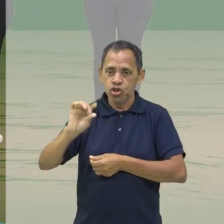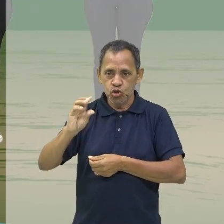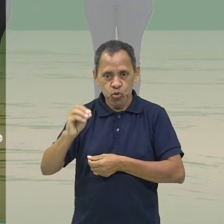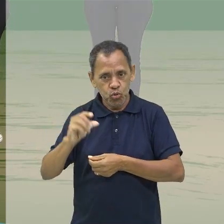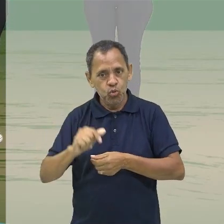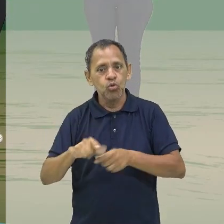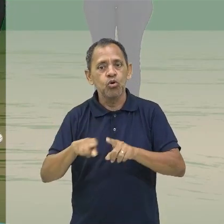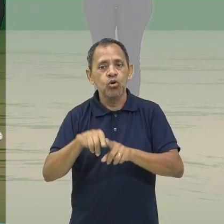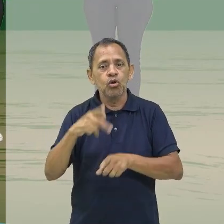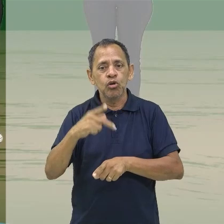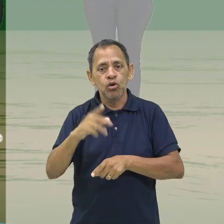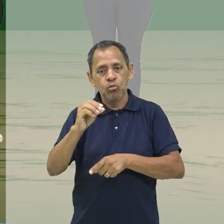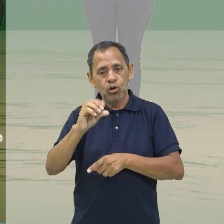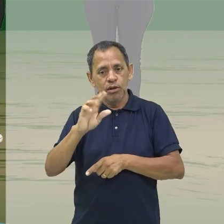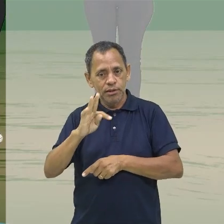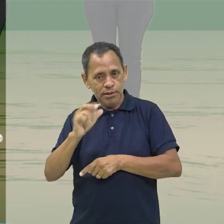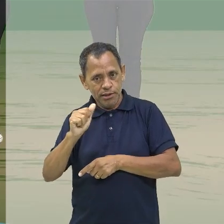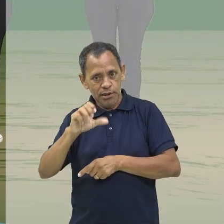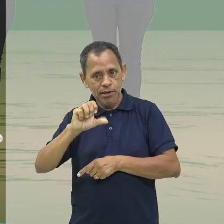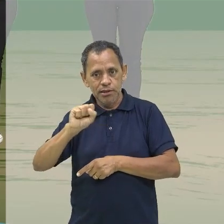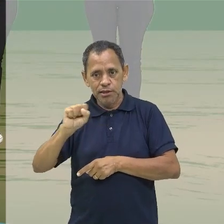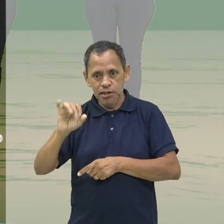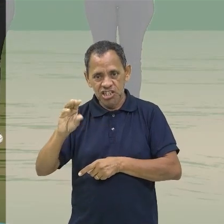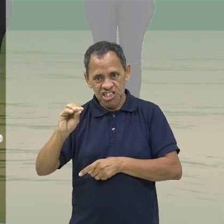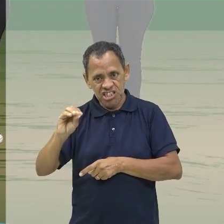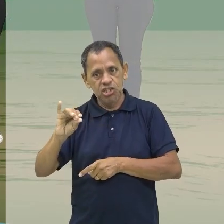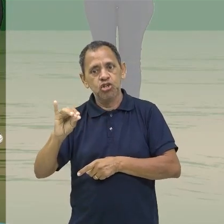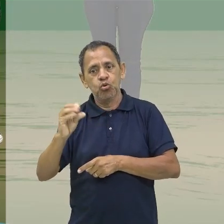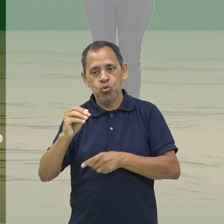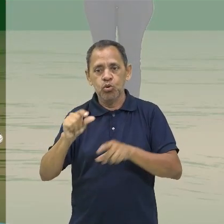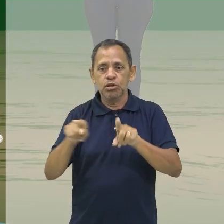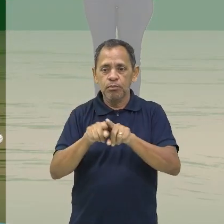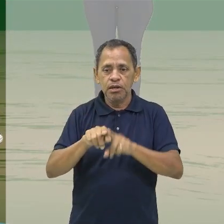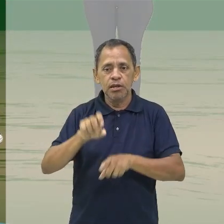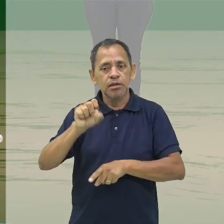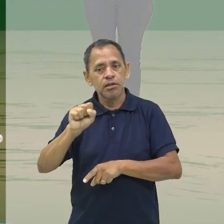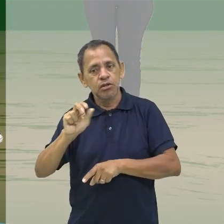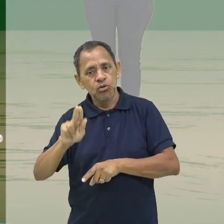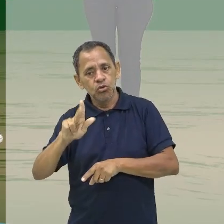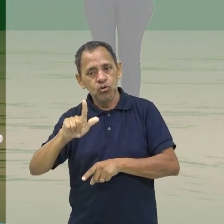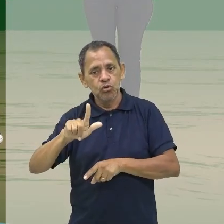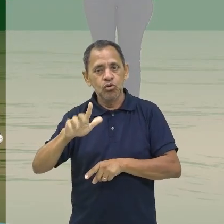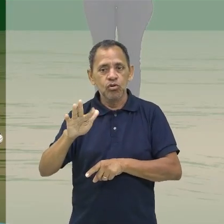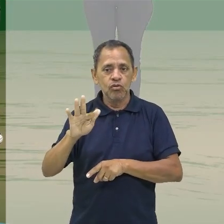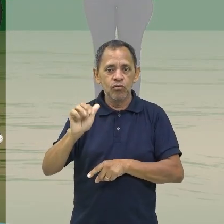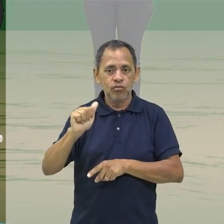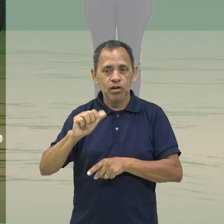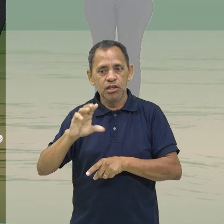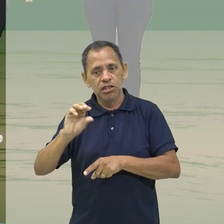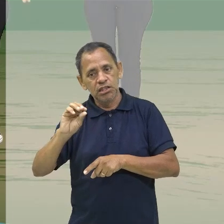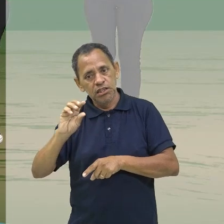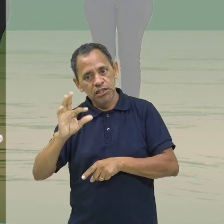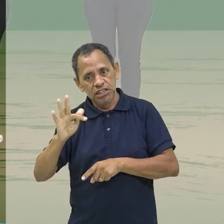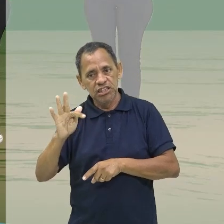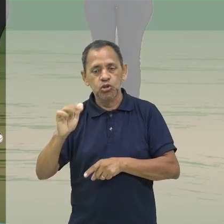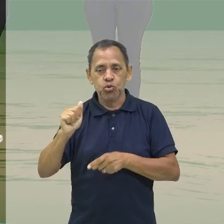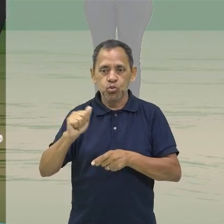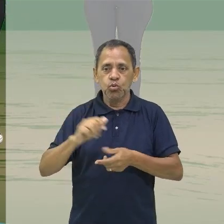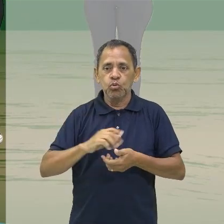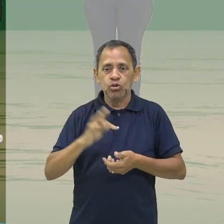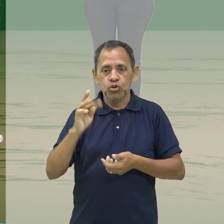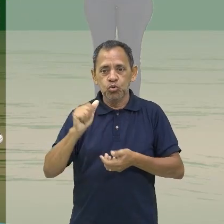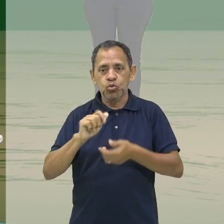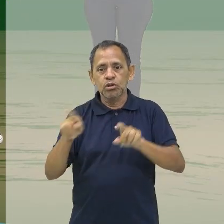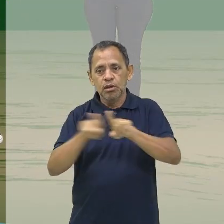os compostos orgânicos são aqueles compostos orgânicos que caem das folhas, dos galhos,